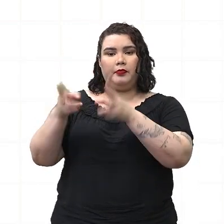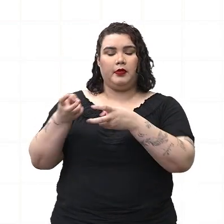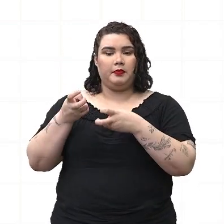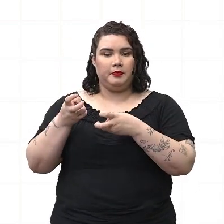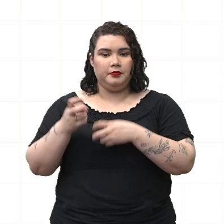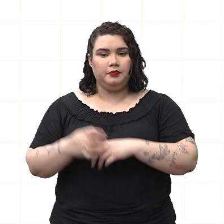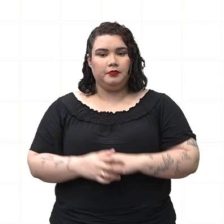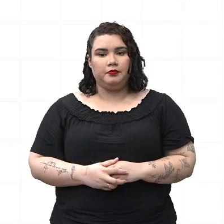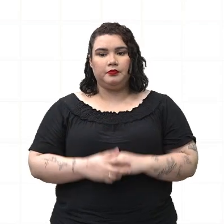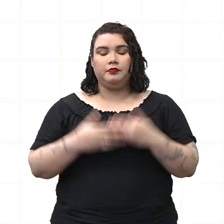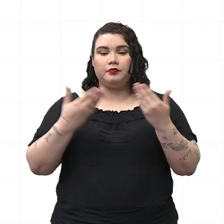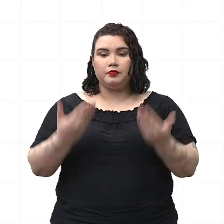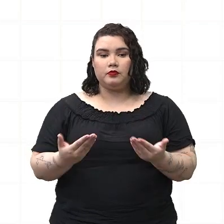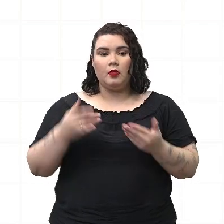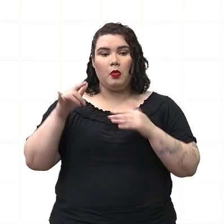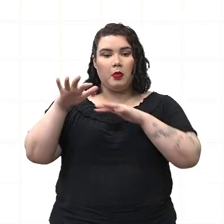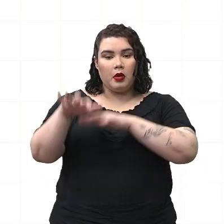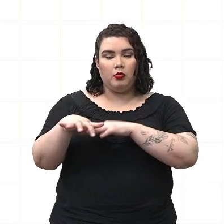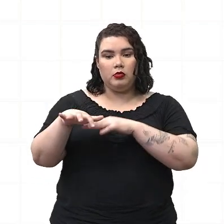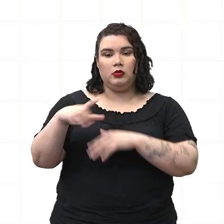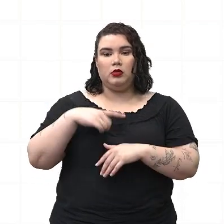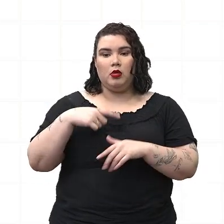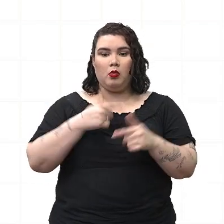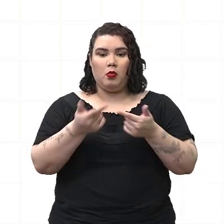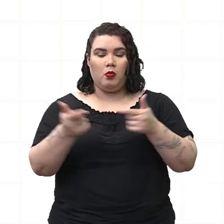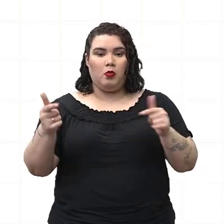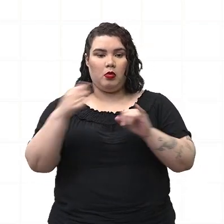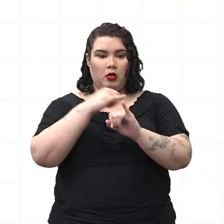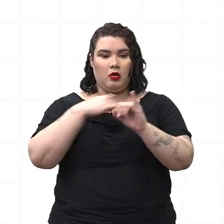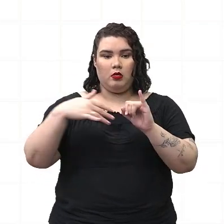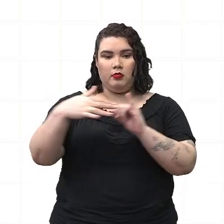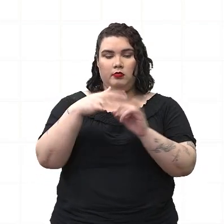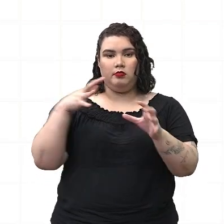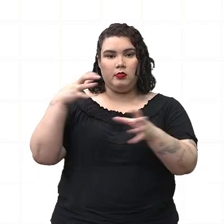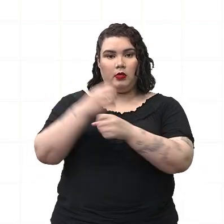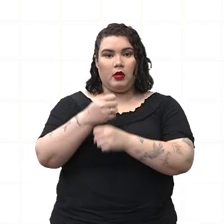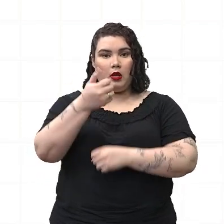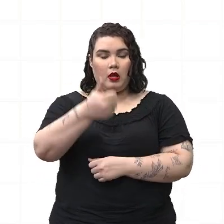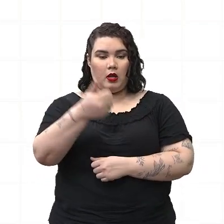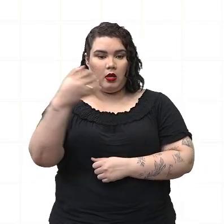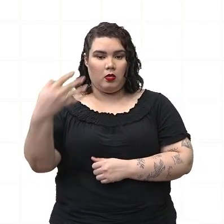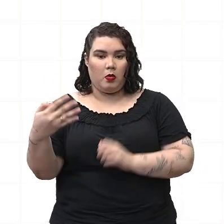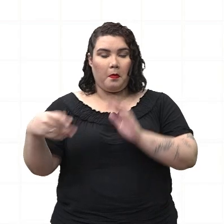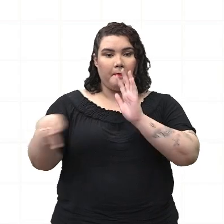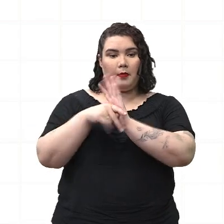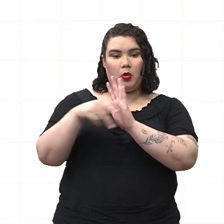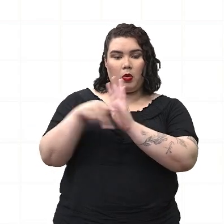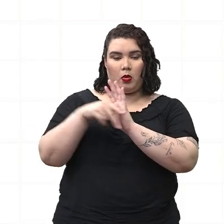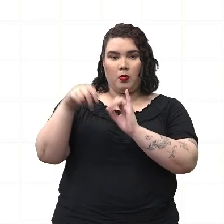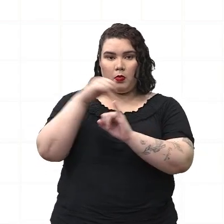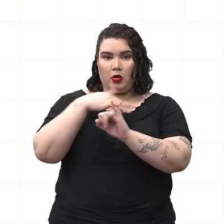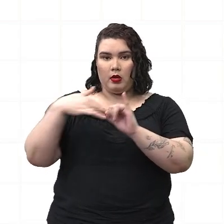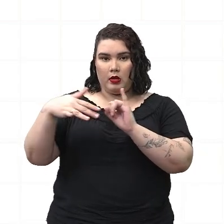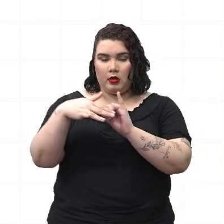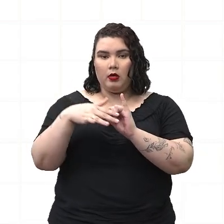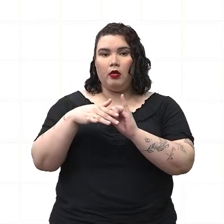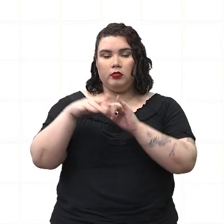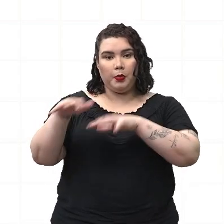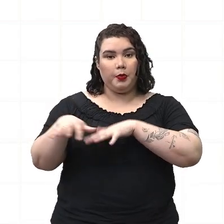vai ver ali que o Reino Unido, inclusive, tem outras ilhas de posse, tem 14 ilhas, na verdade, que é de posse do Reino Unido, mas tem algumas